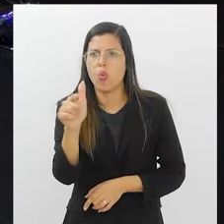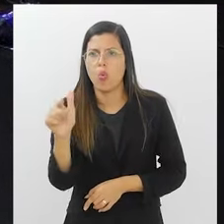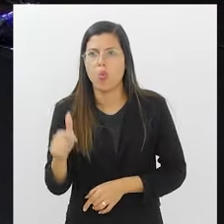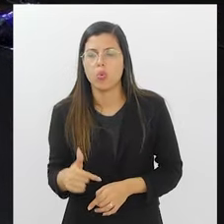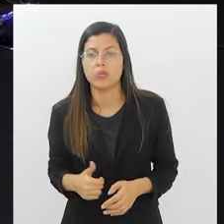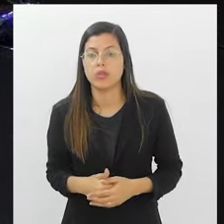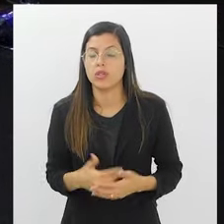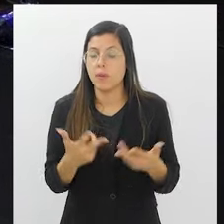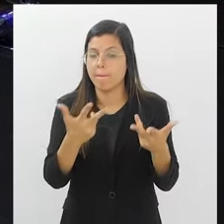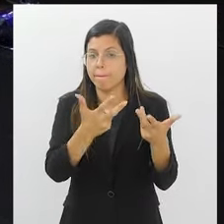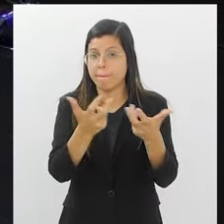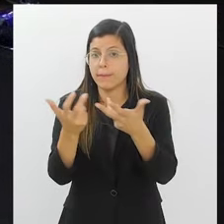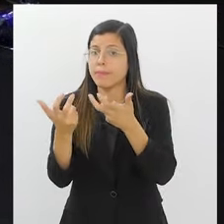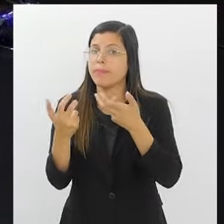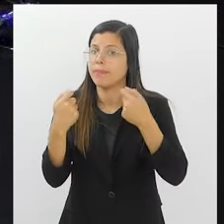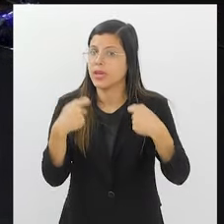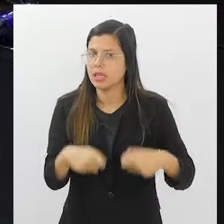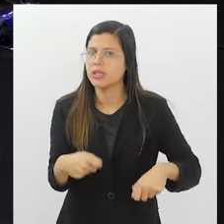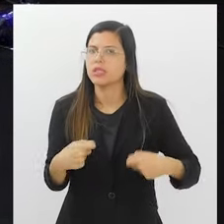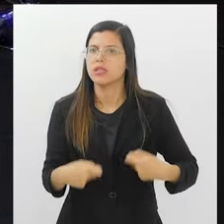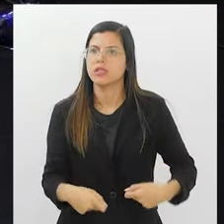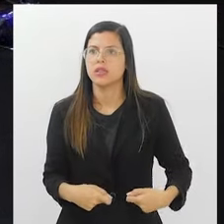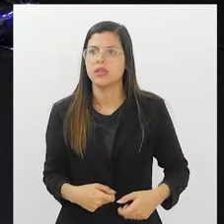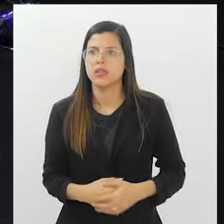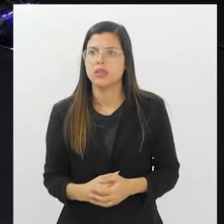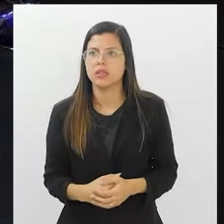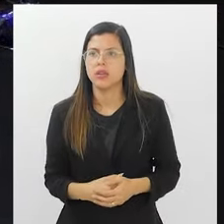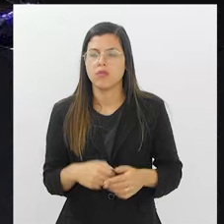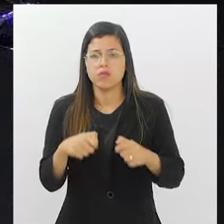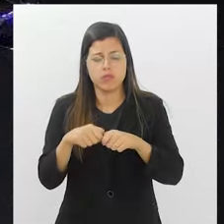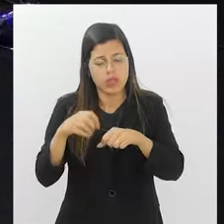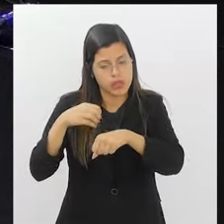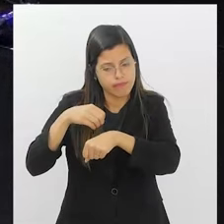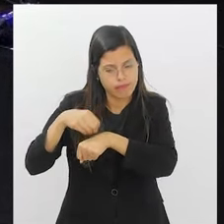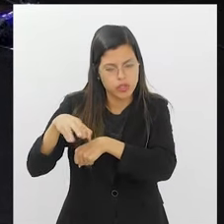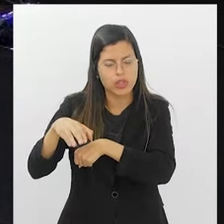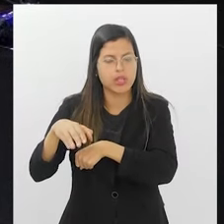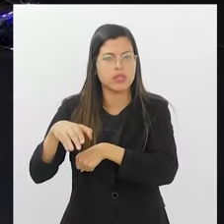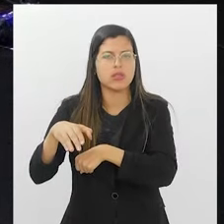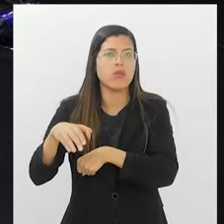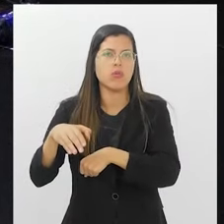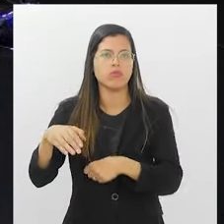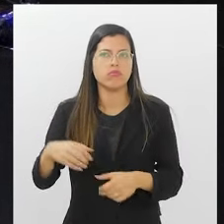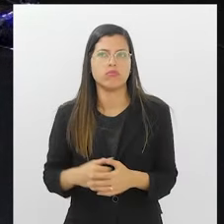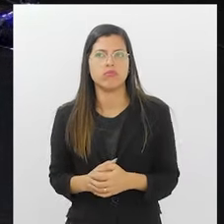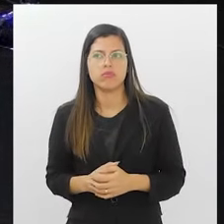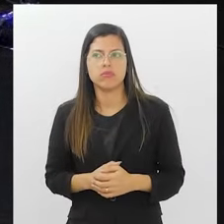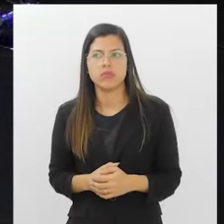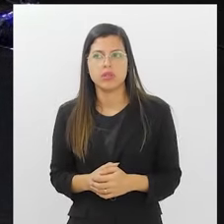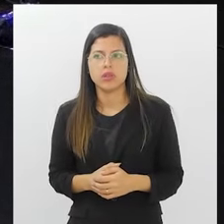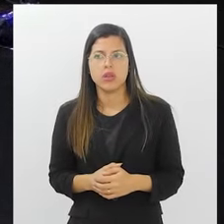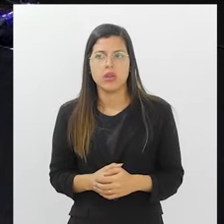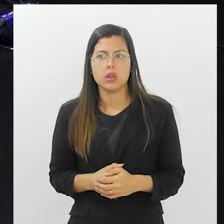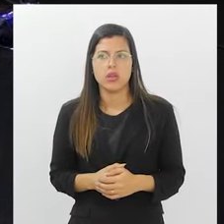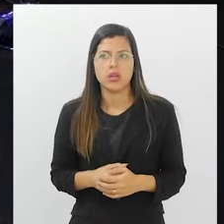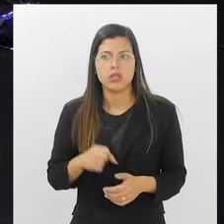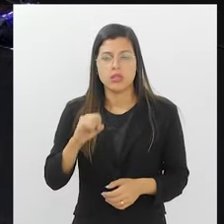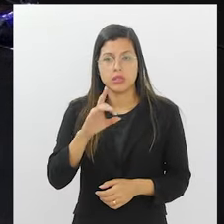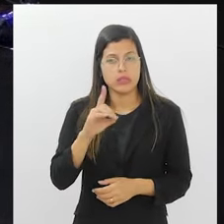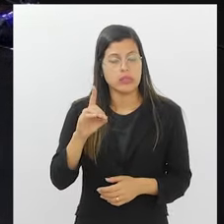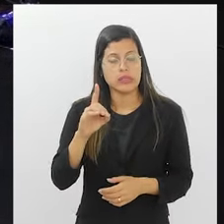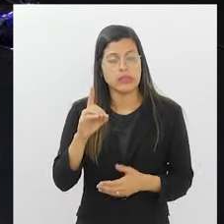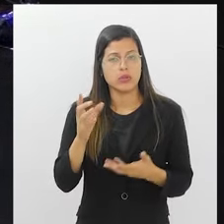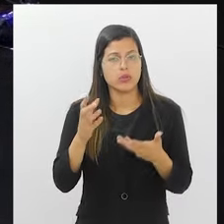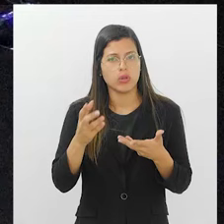outros municípios que a gente está vendo que realmente precisa. Então, eu fiz essa indicação, né? Vai ser ainda, se Deus quiser, assim